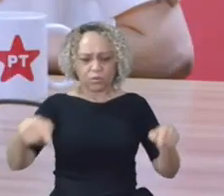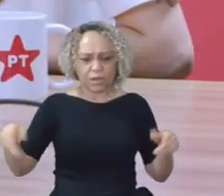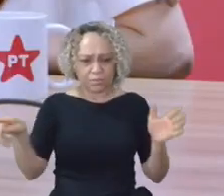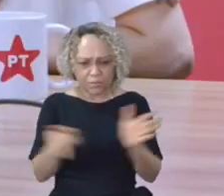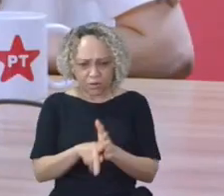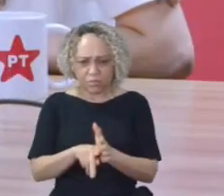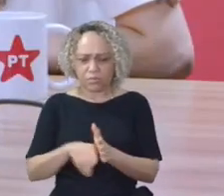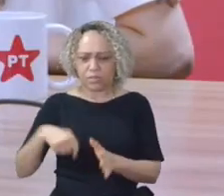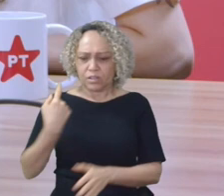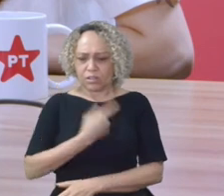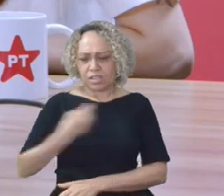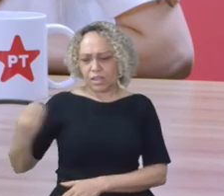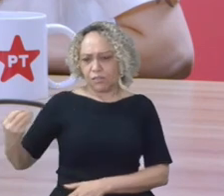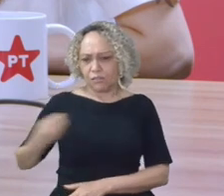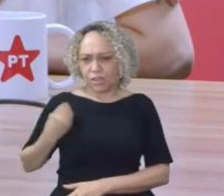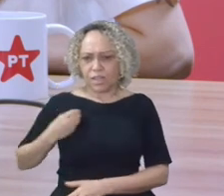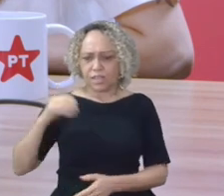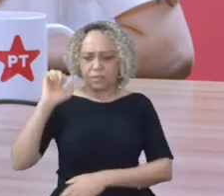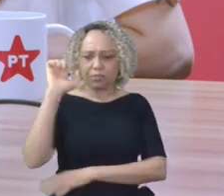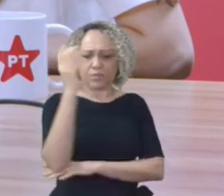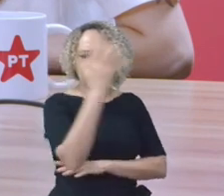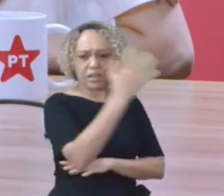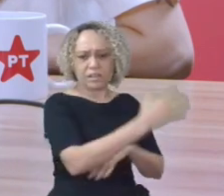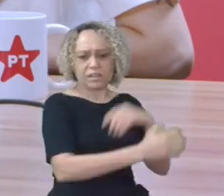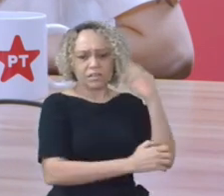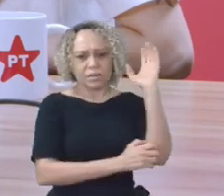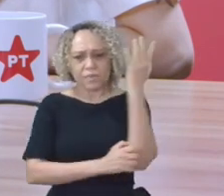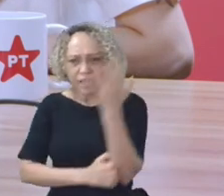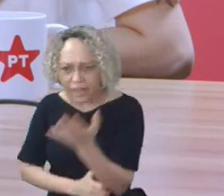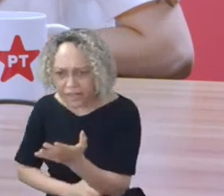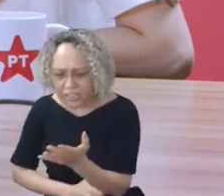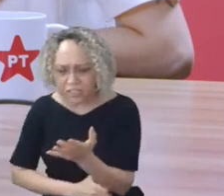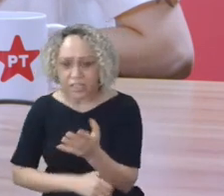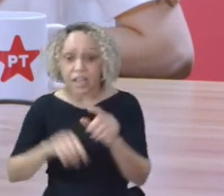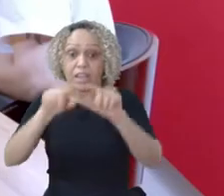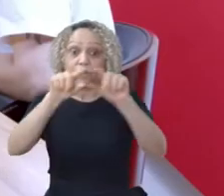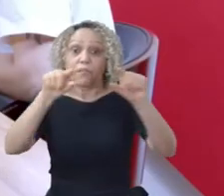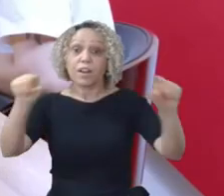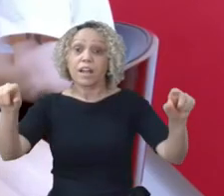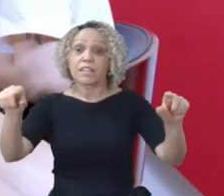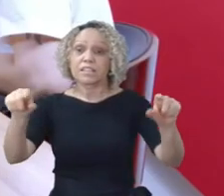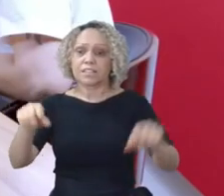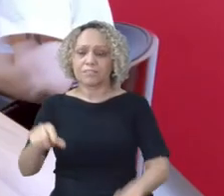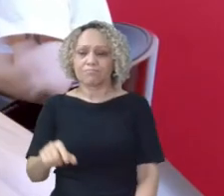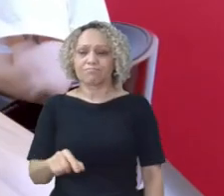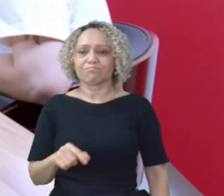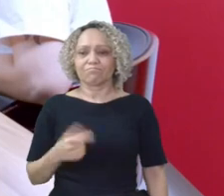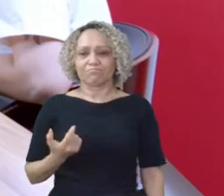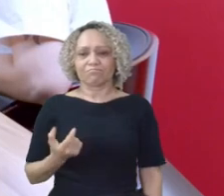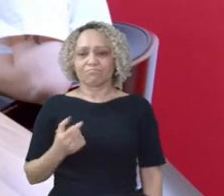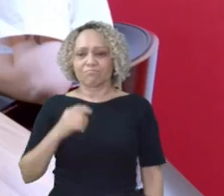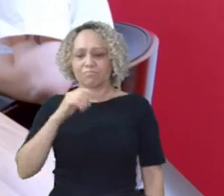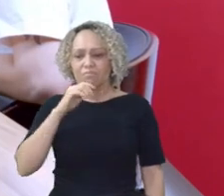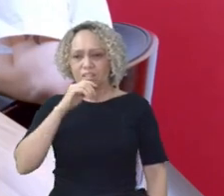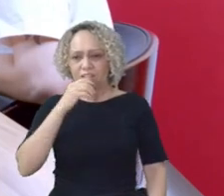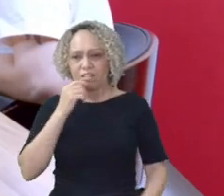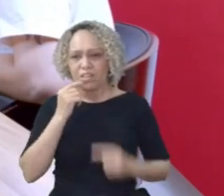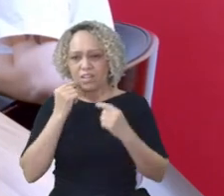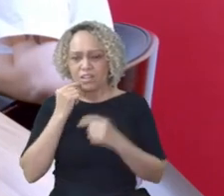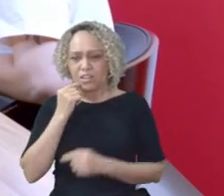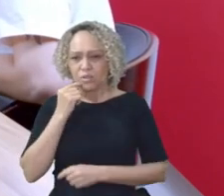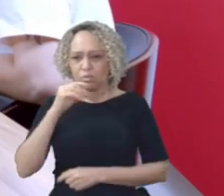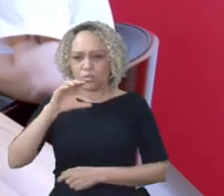ambiente. Frase do cacique Raoni, do povo Kayapó, que é um dos maiores símbolos de resistência indígena